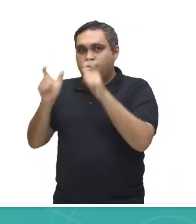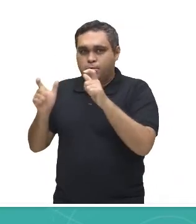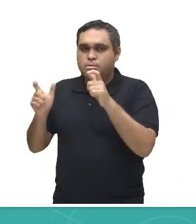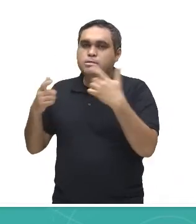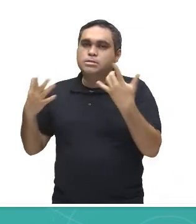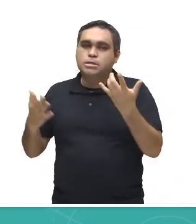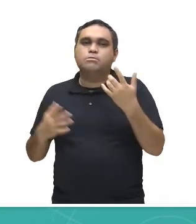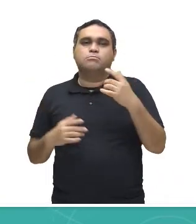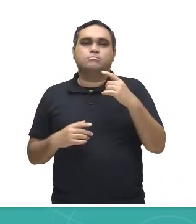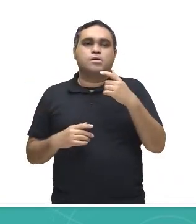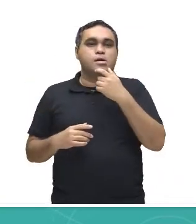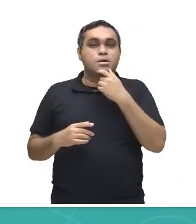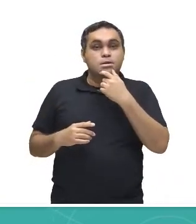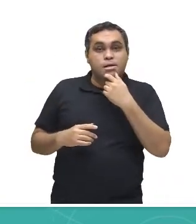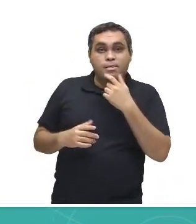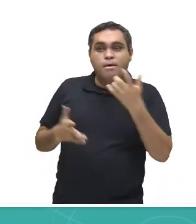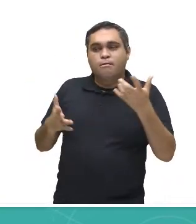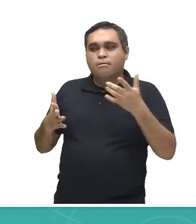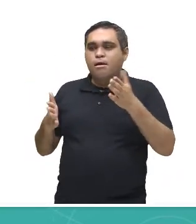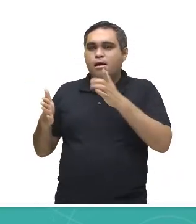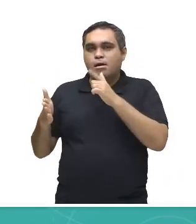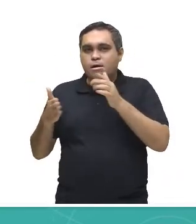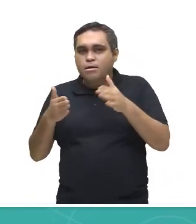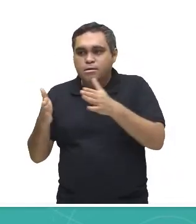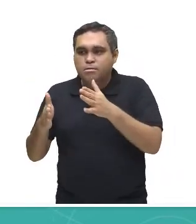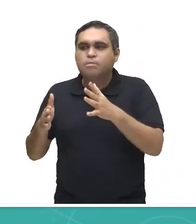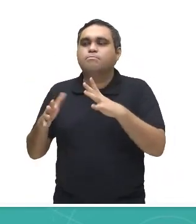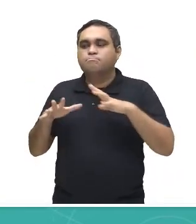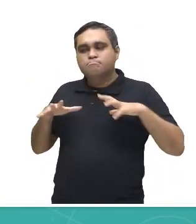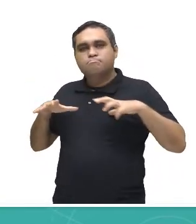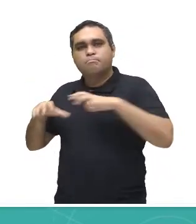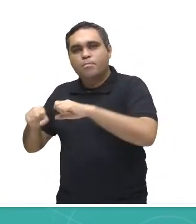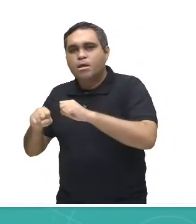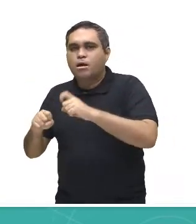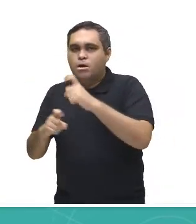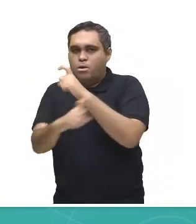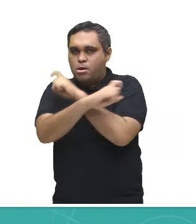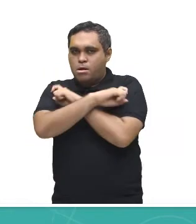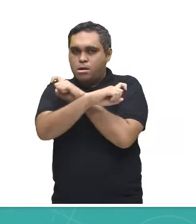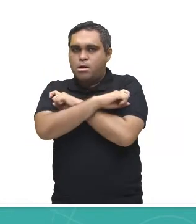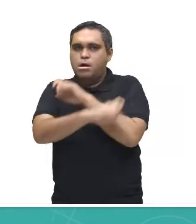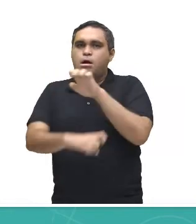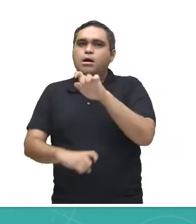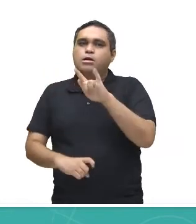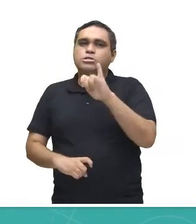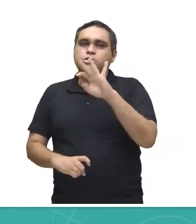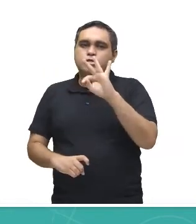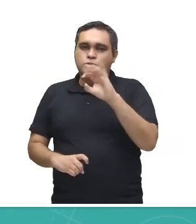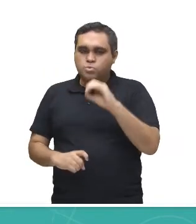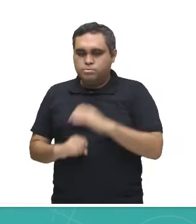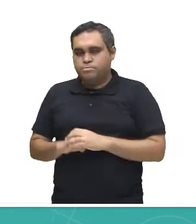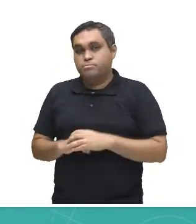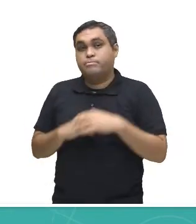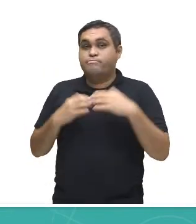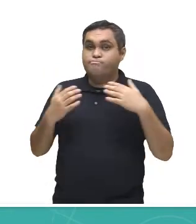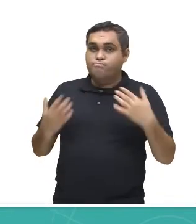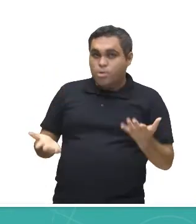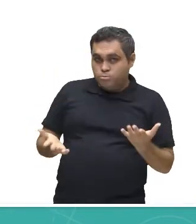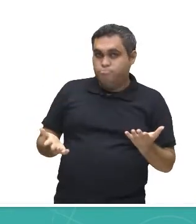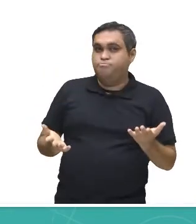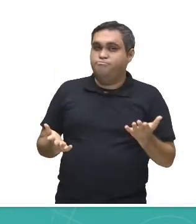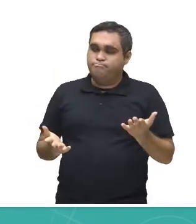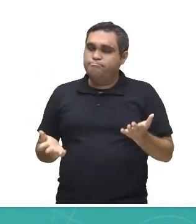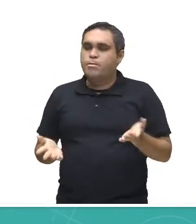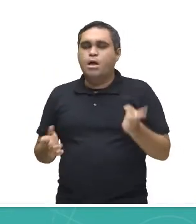Inglaterra vai lá e domina o Egito. Professora Isabel, me diga uma coisa. Eles chegam, dominam ali